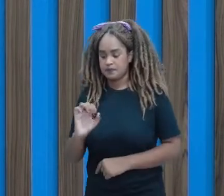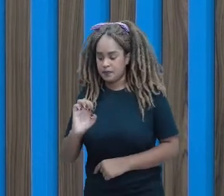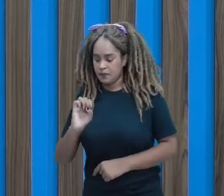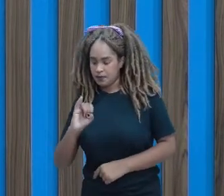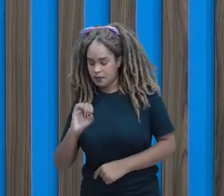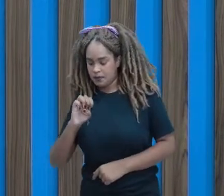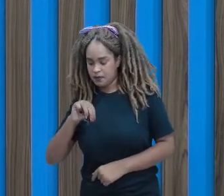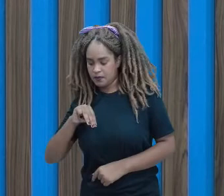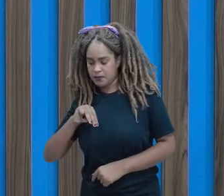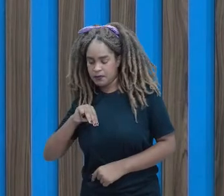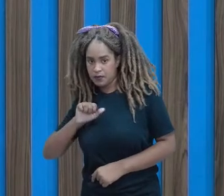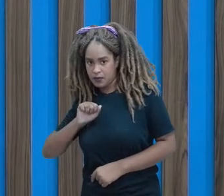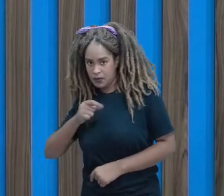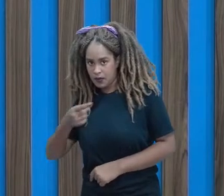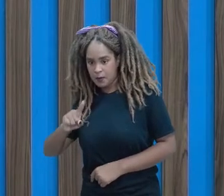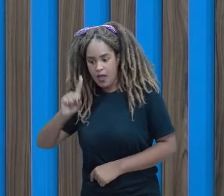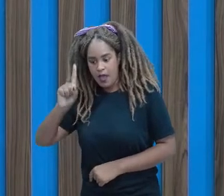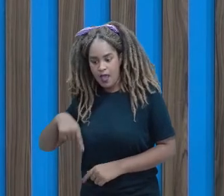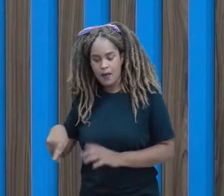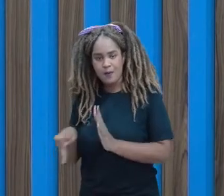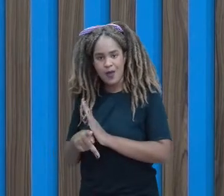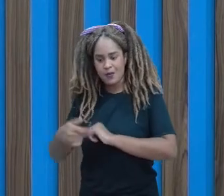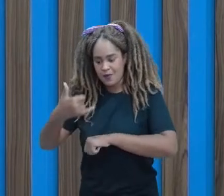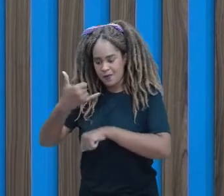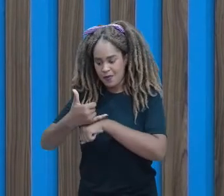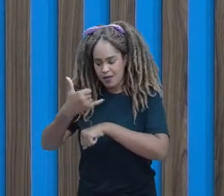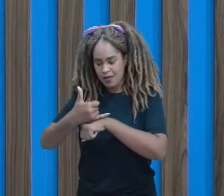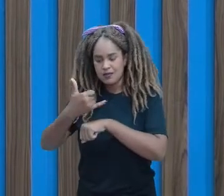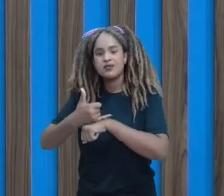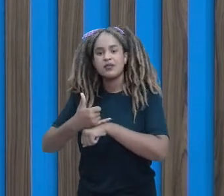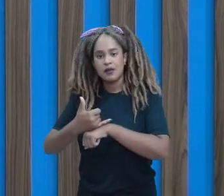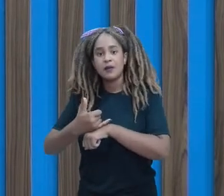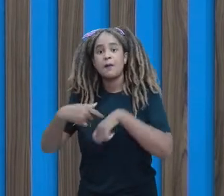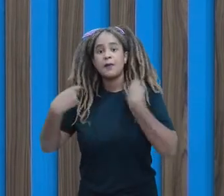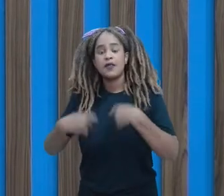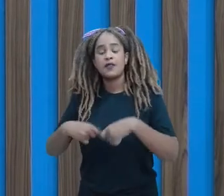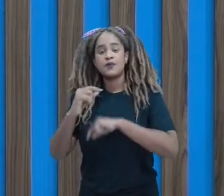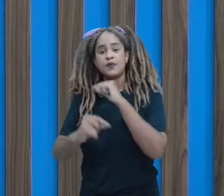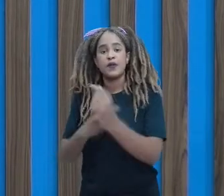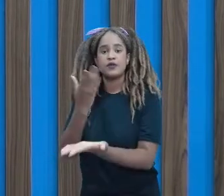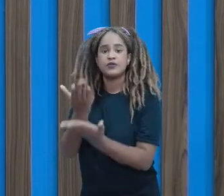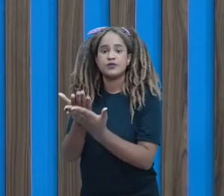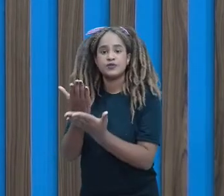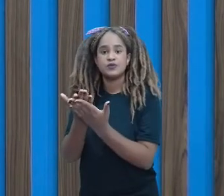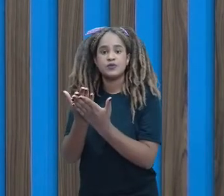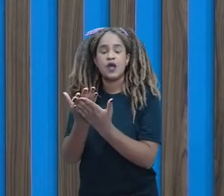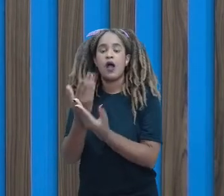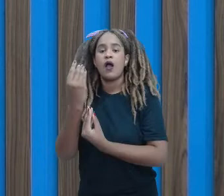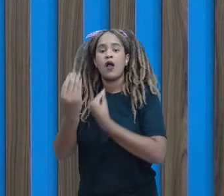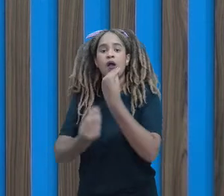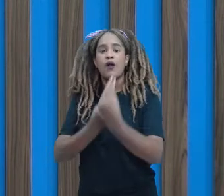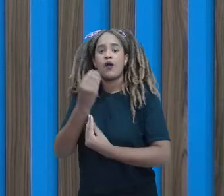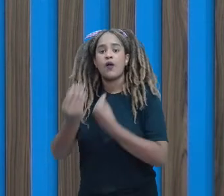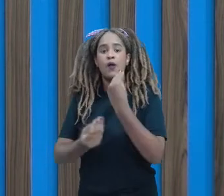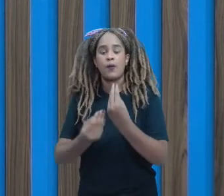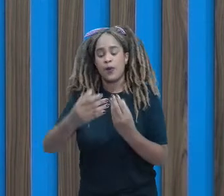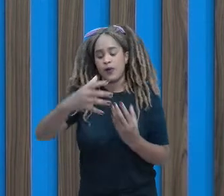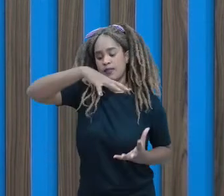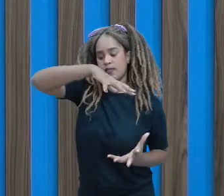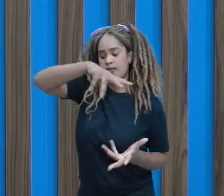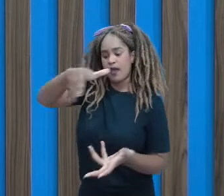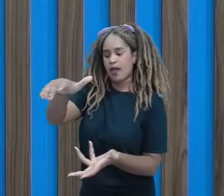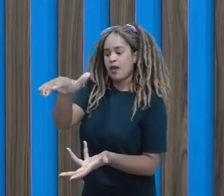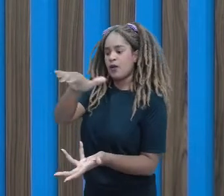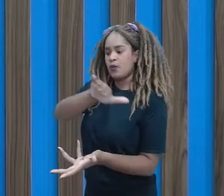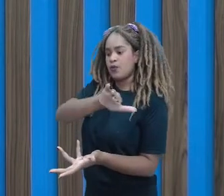a gente está falando de metal. Se a gente está falando de metal, a gente vai ter que revisitar, pessoal, a composição das camadas da Terra. Coisas